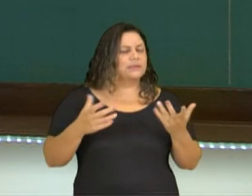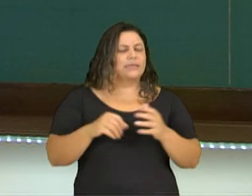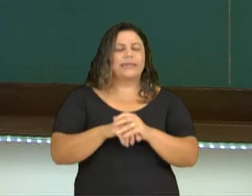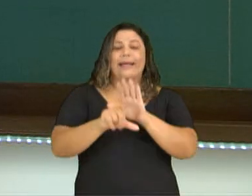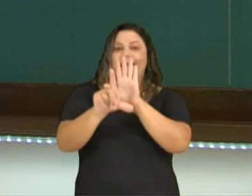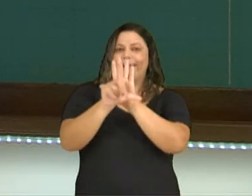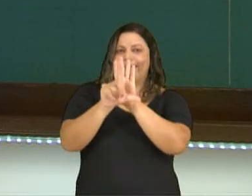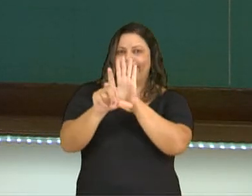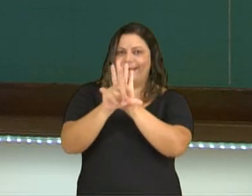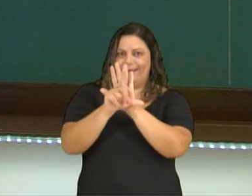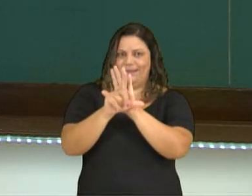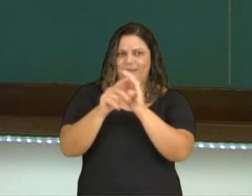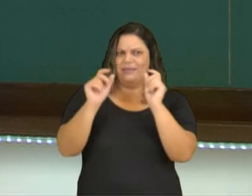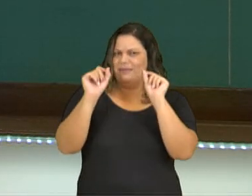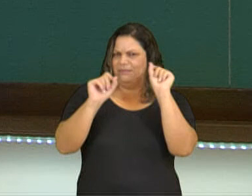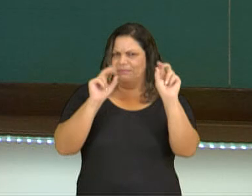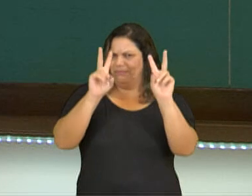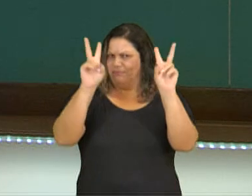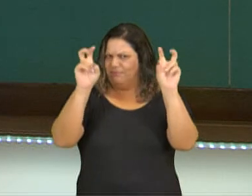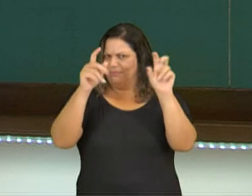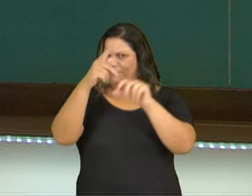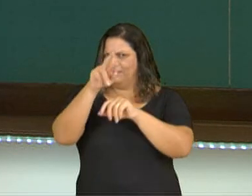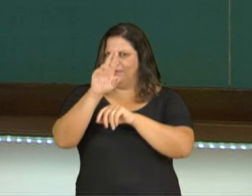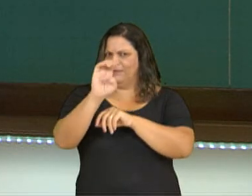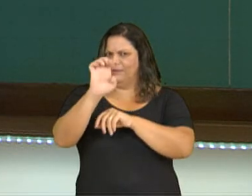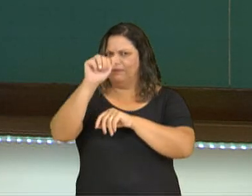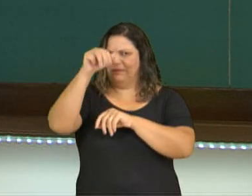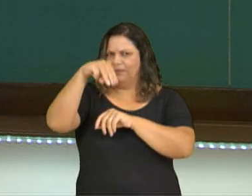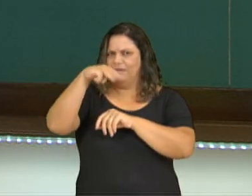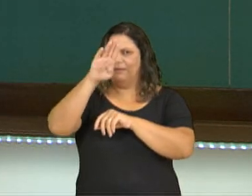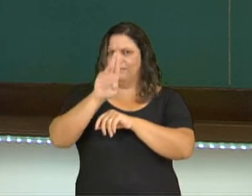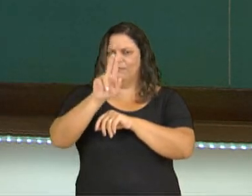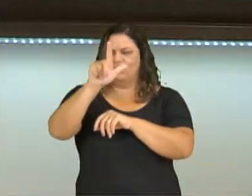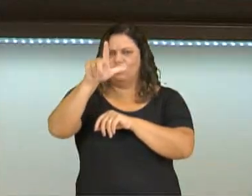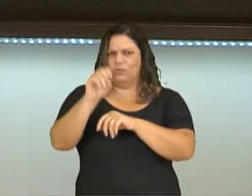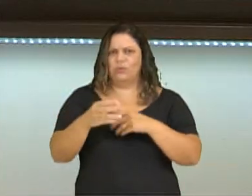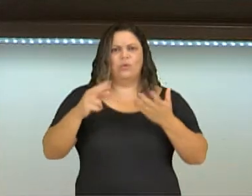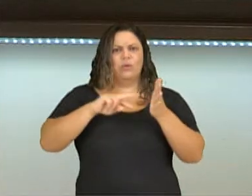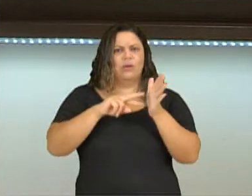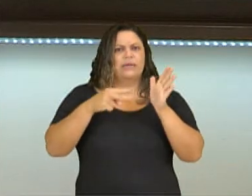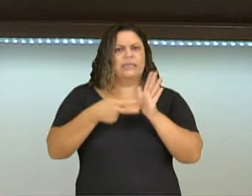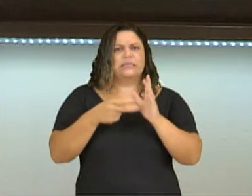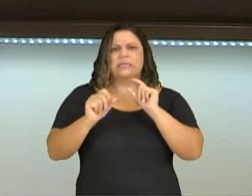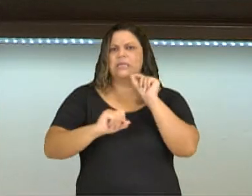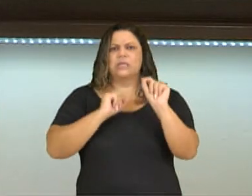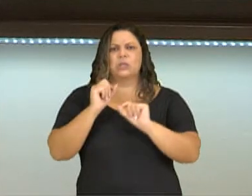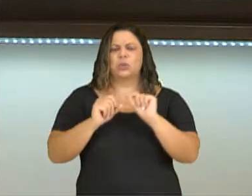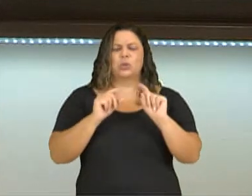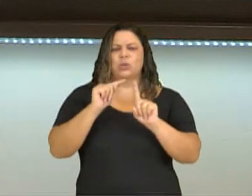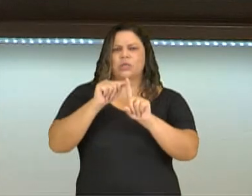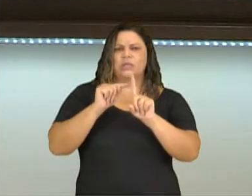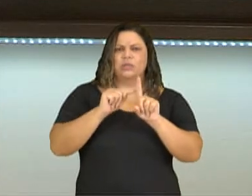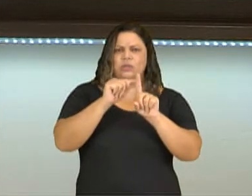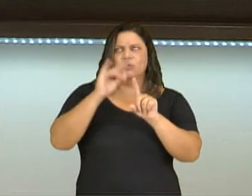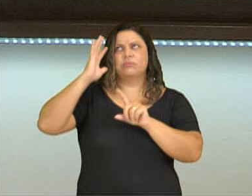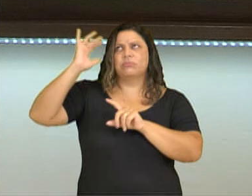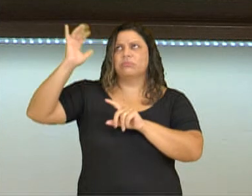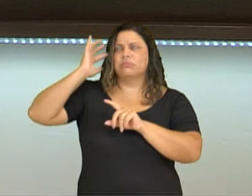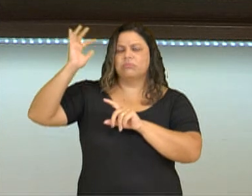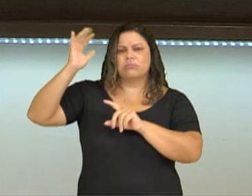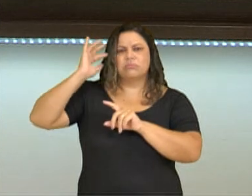nós chamamos de preâmbulo significa? Né? O que elas introduzem, que tipo de reflexão que elas